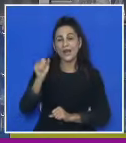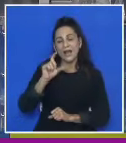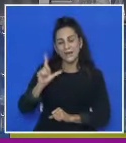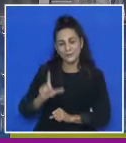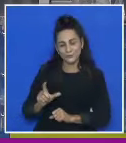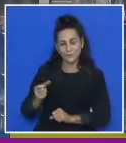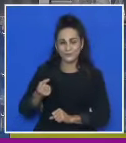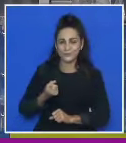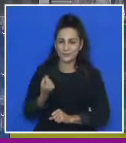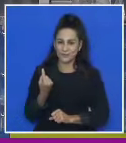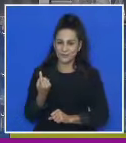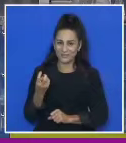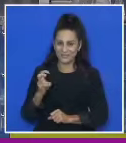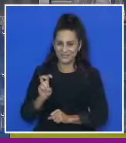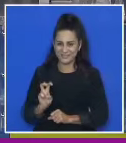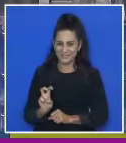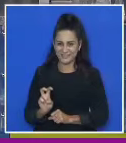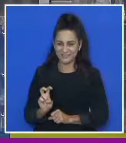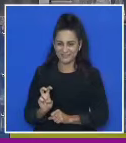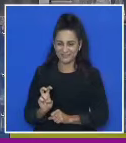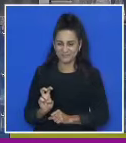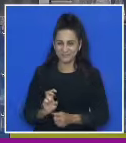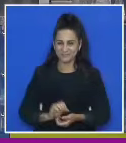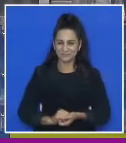número 15.